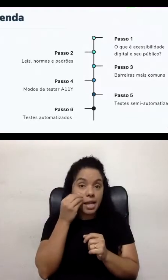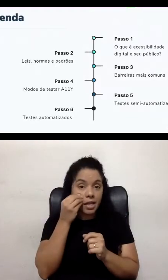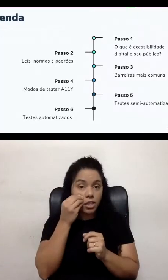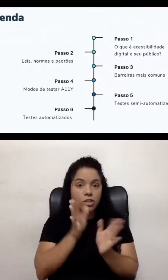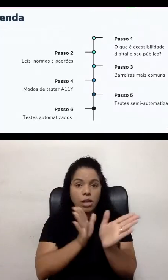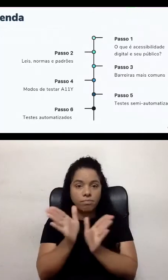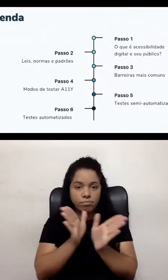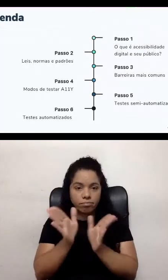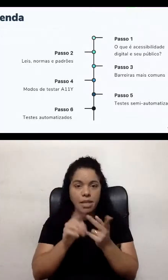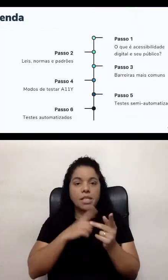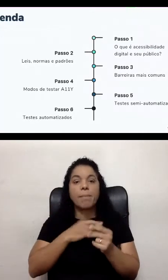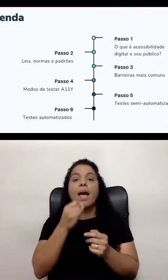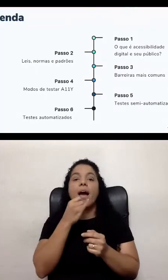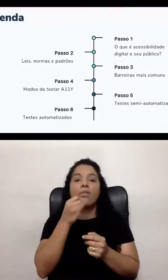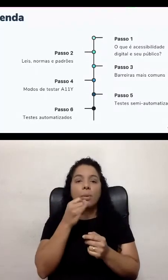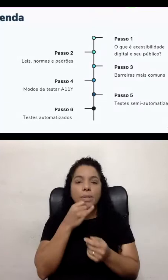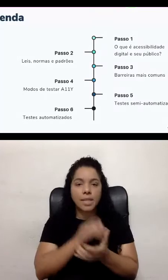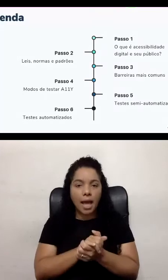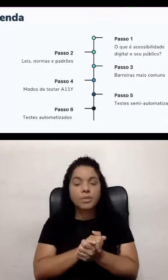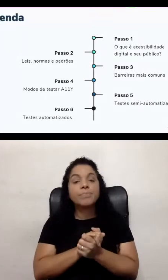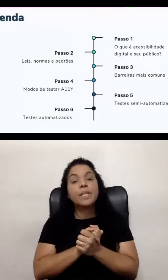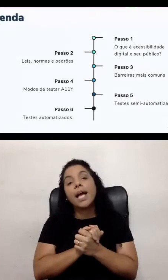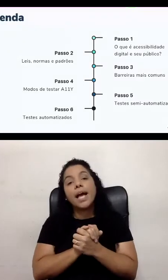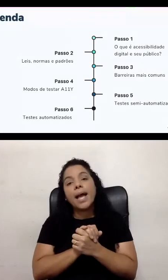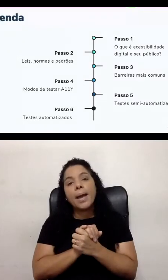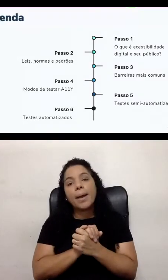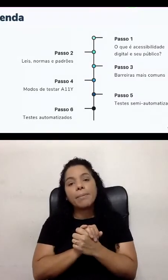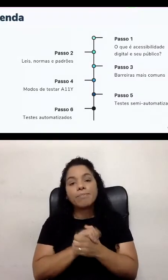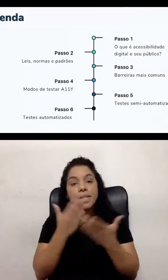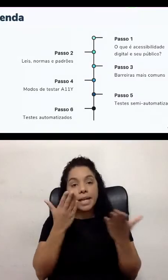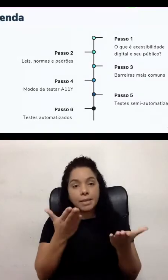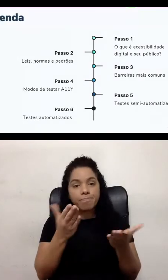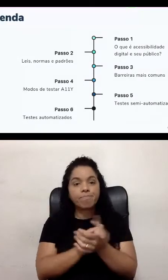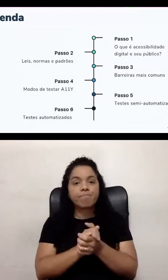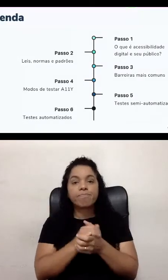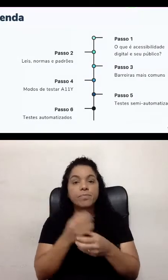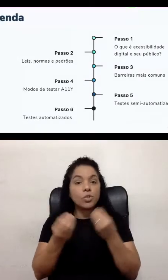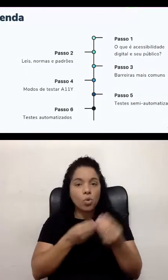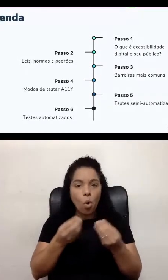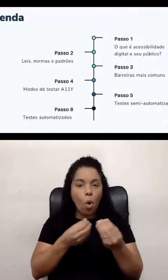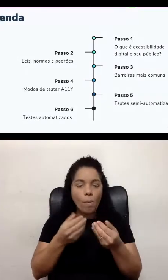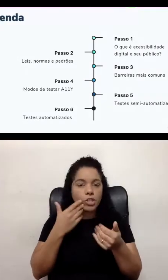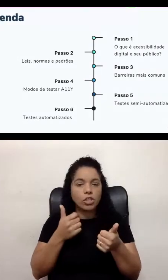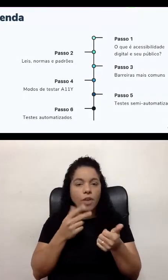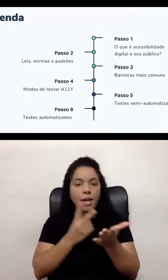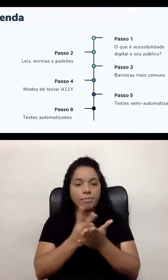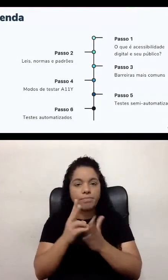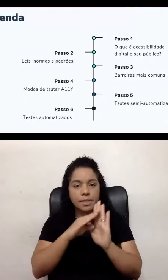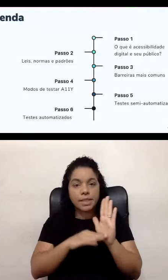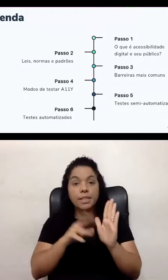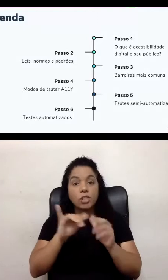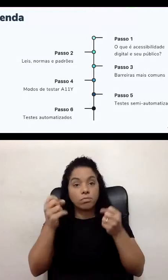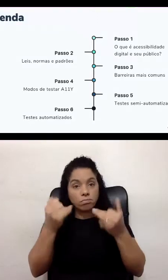de acessibilidade automatizados, tá? E aqui, como que vai ser a nossa agenda, tá? A gente vai falar um pouquinho